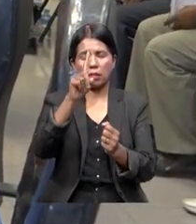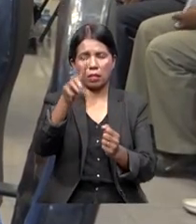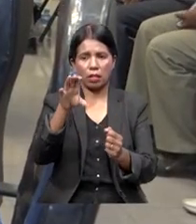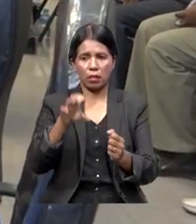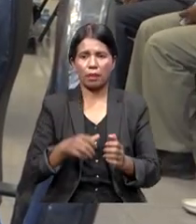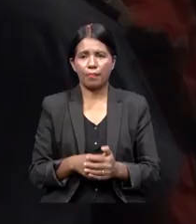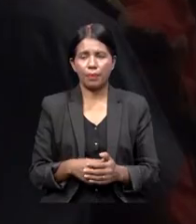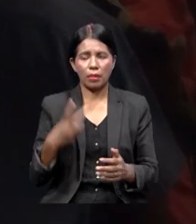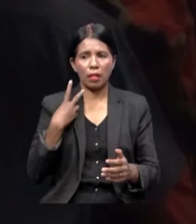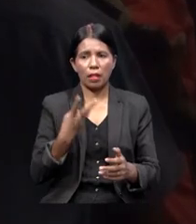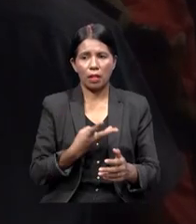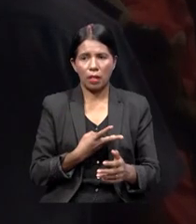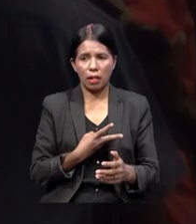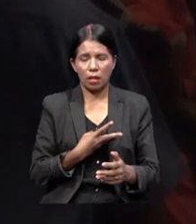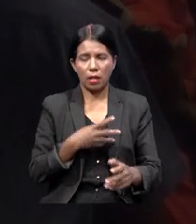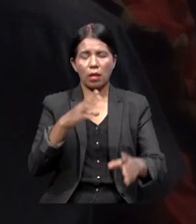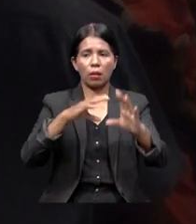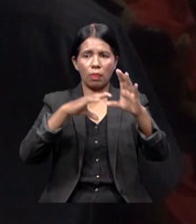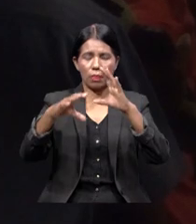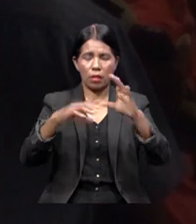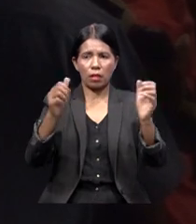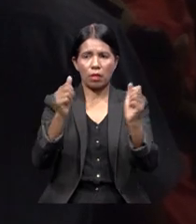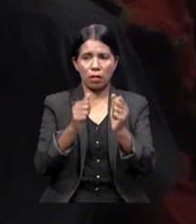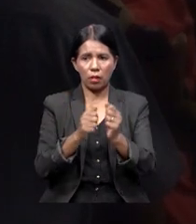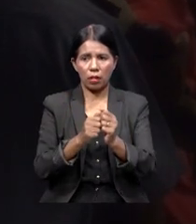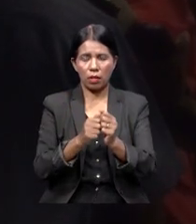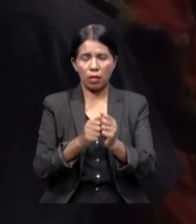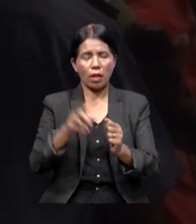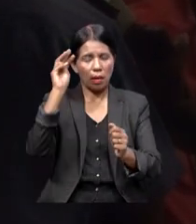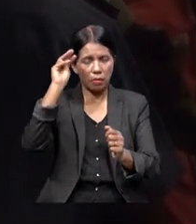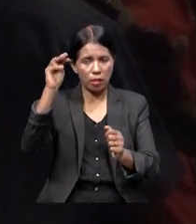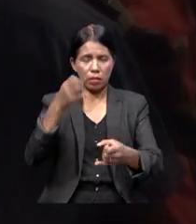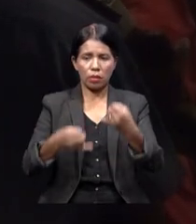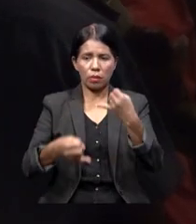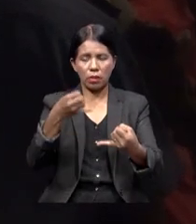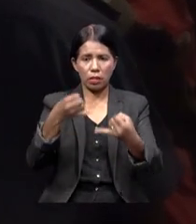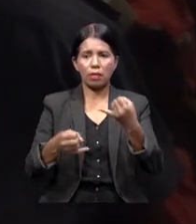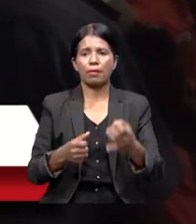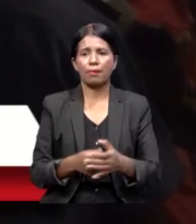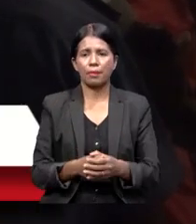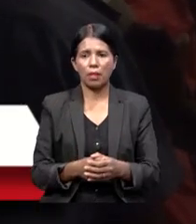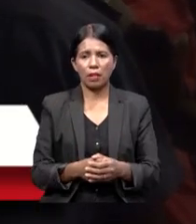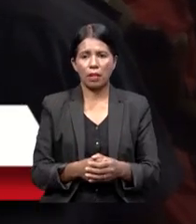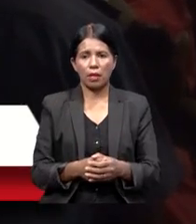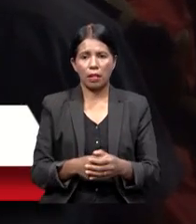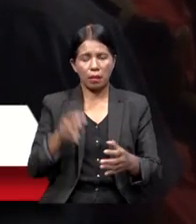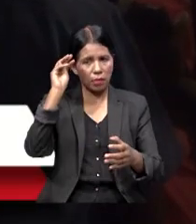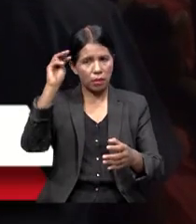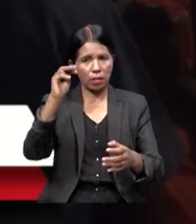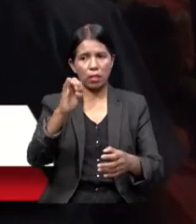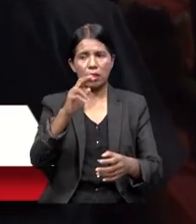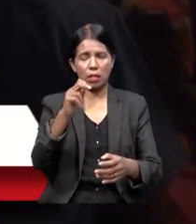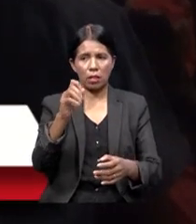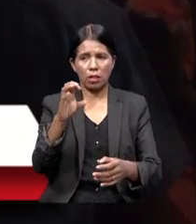Oficialmente, ita comunica a Sua Excelência Ministro da Justiça, Sua Excelência Ministro do Interior, vir